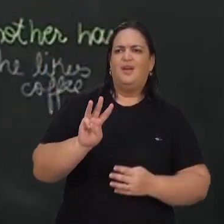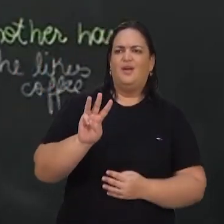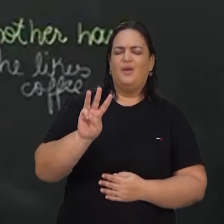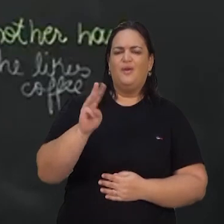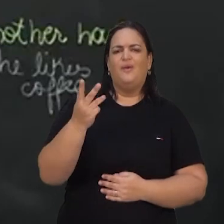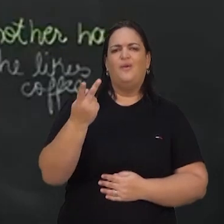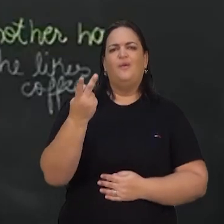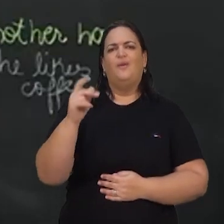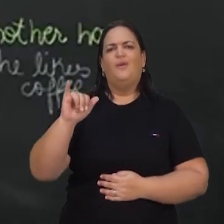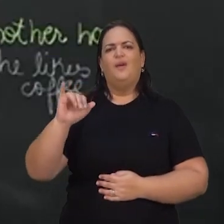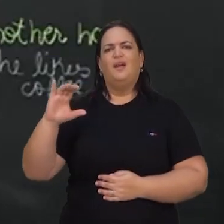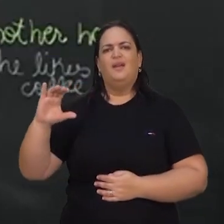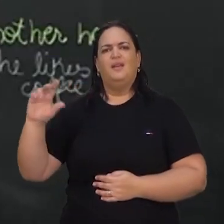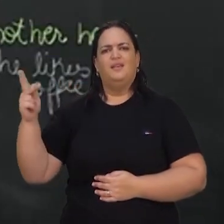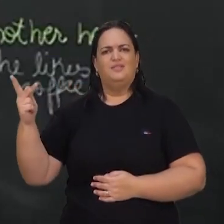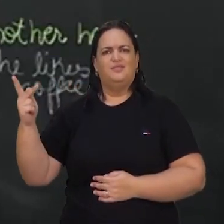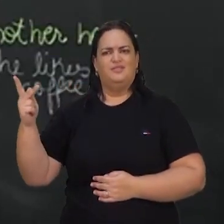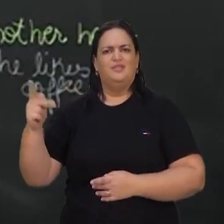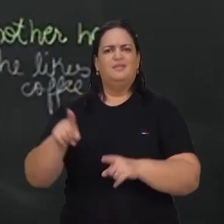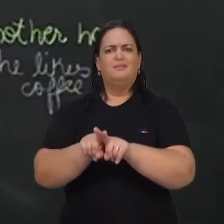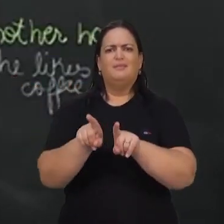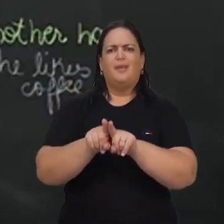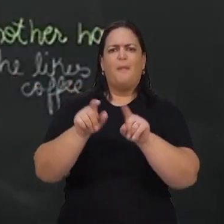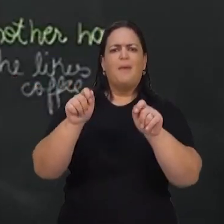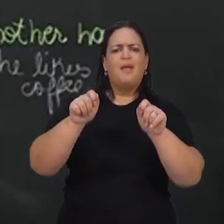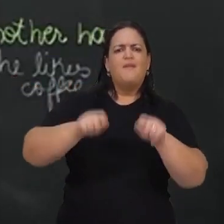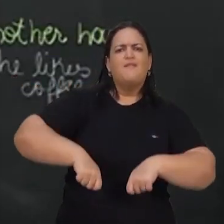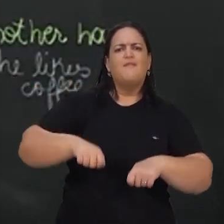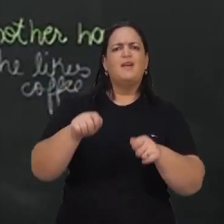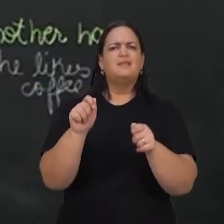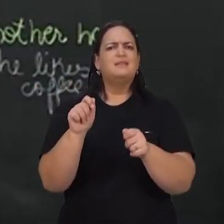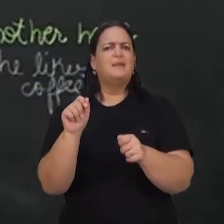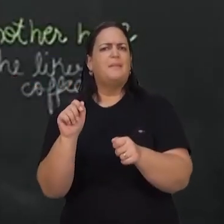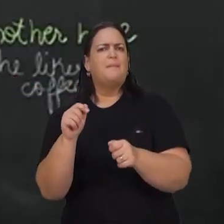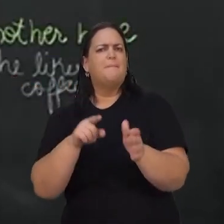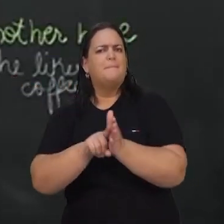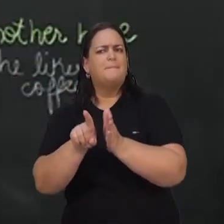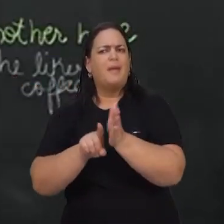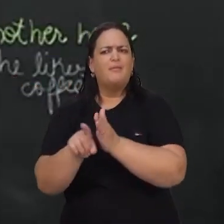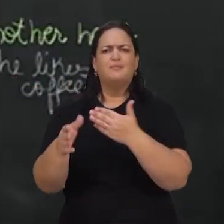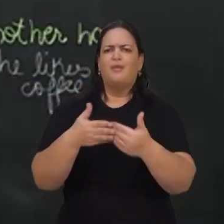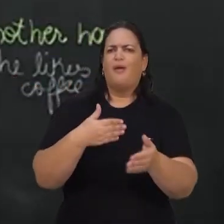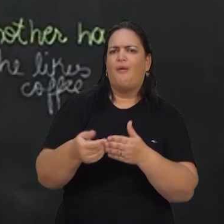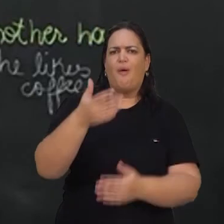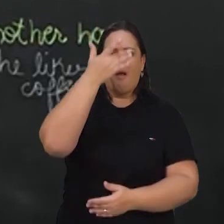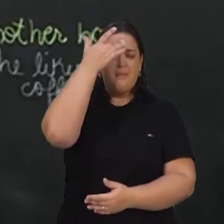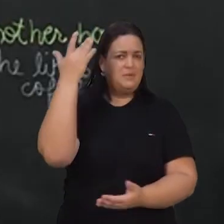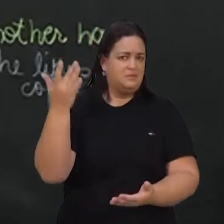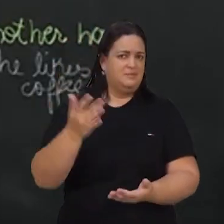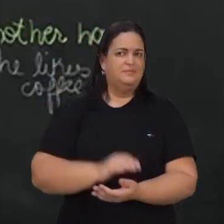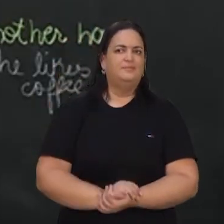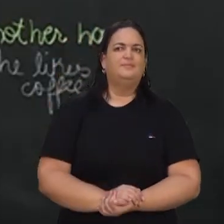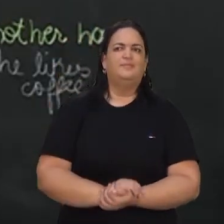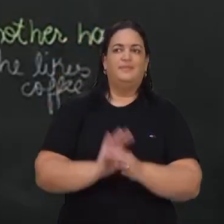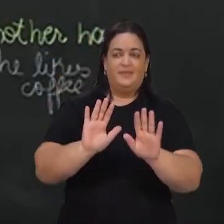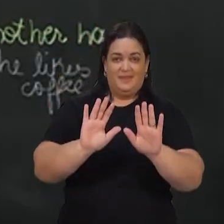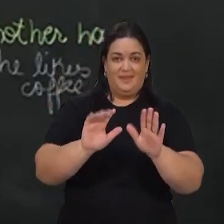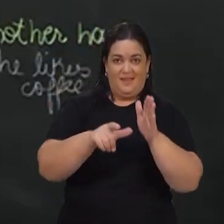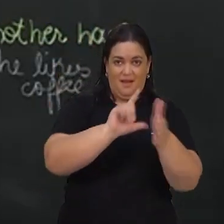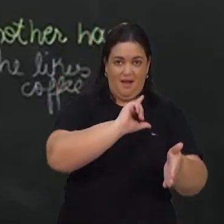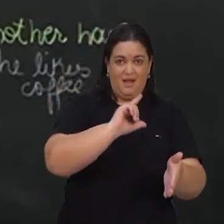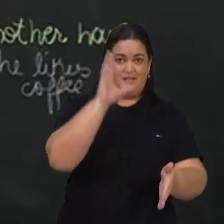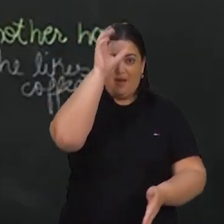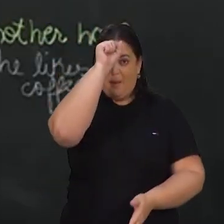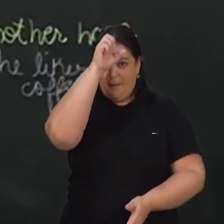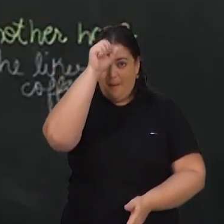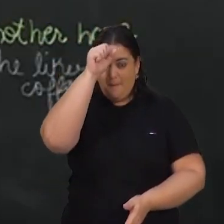pode perguntar sobre qualquer pessoa, é só prestar atenção na hora de usar o ajudante. Ah, antes de eu encerrar, vamos escrever